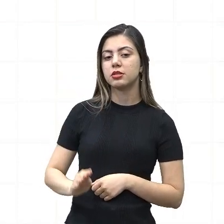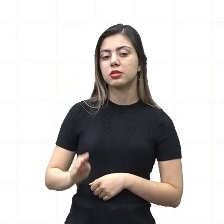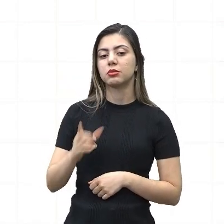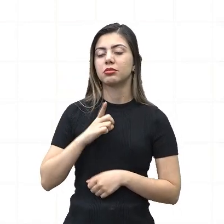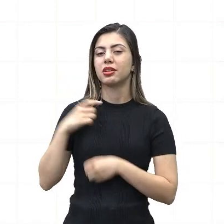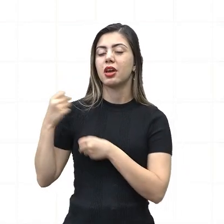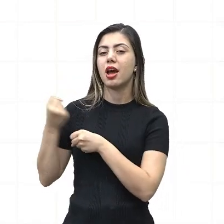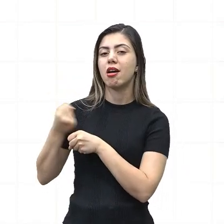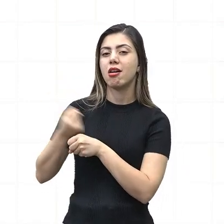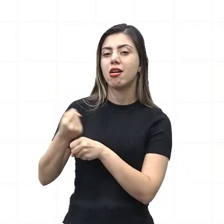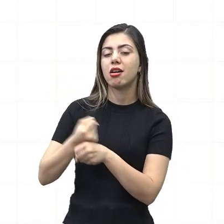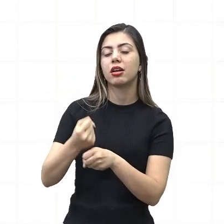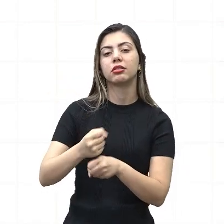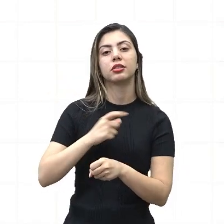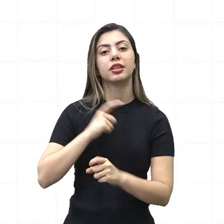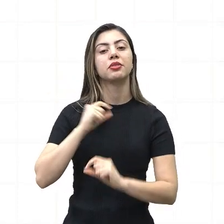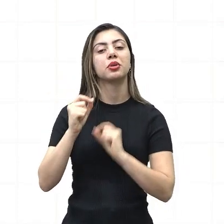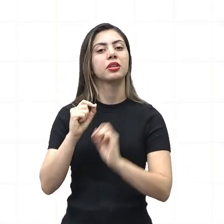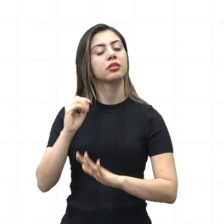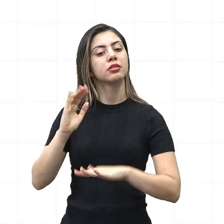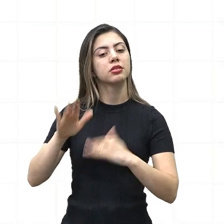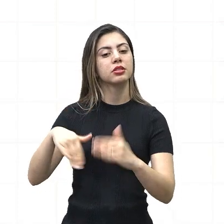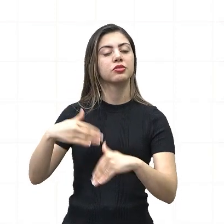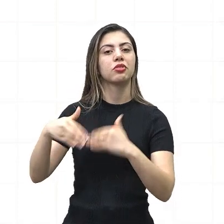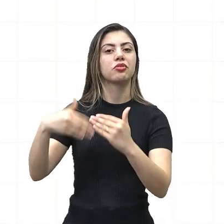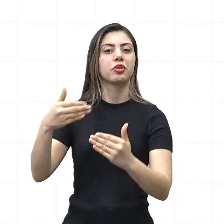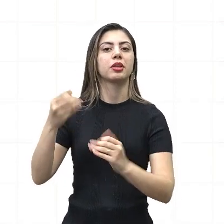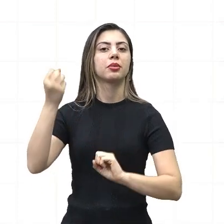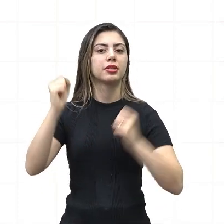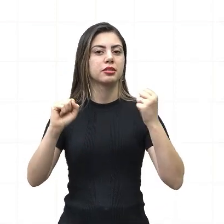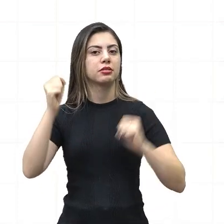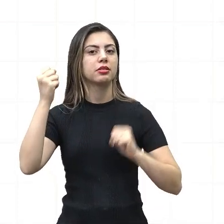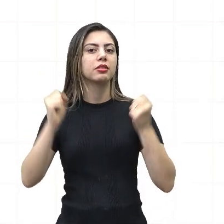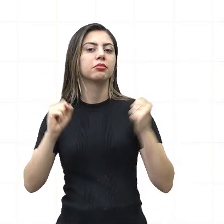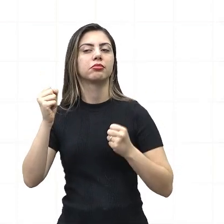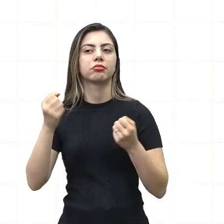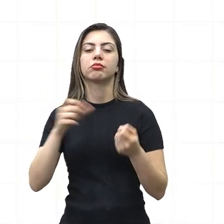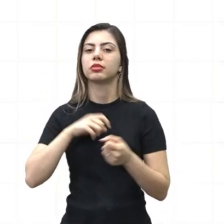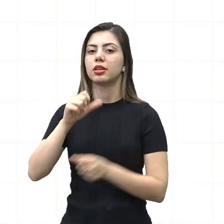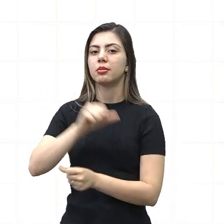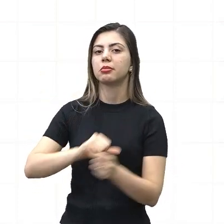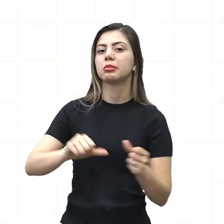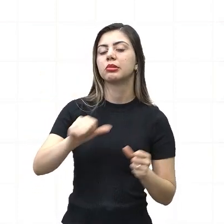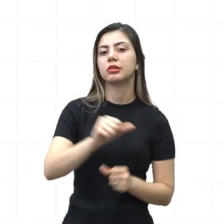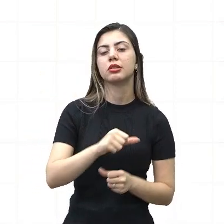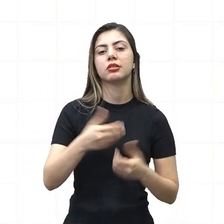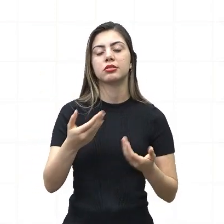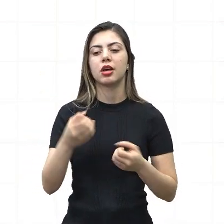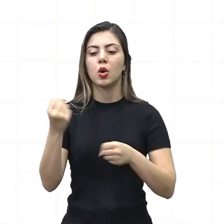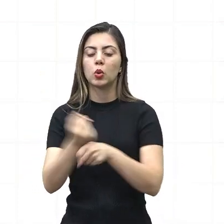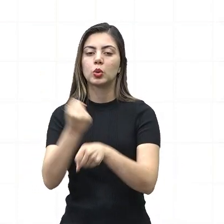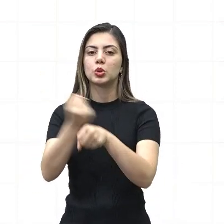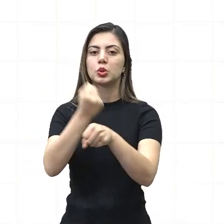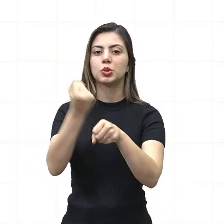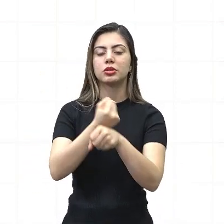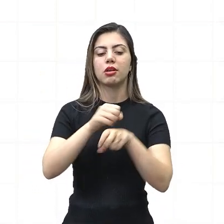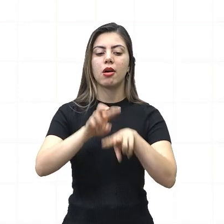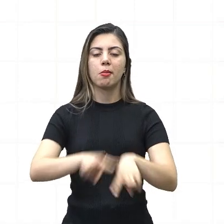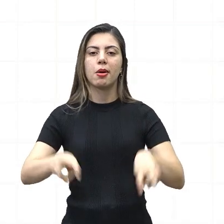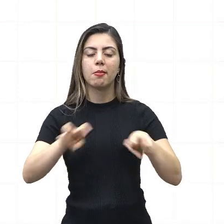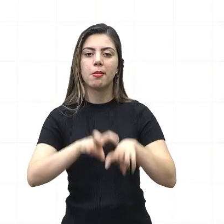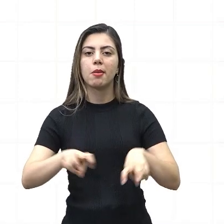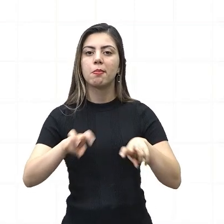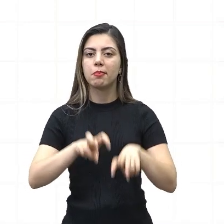muito tempo foi se desenvolvendo cada vez mais a coisa da indústria de transformação, a indústria de construção, a indústria extrativa, tá?